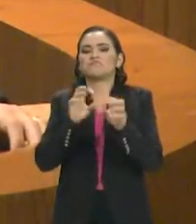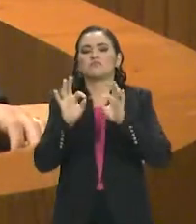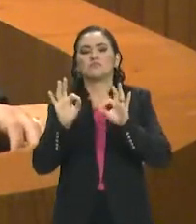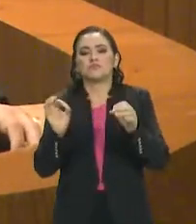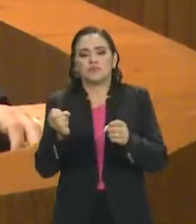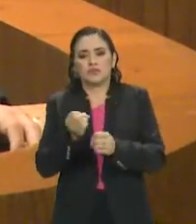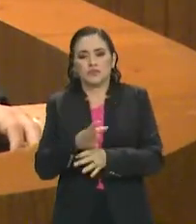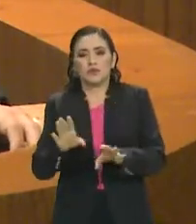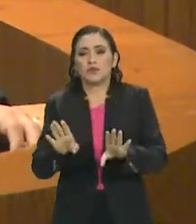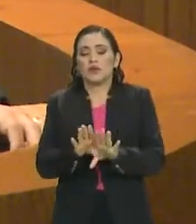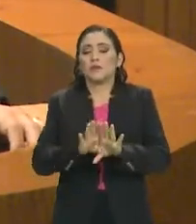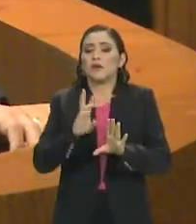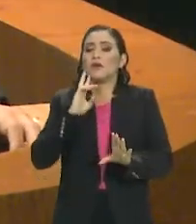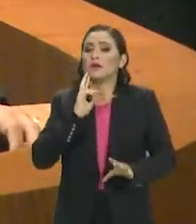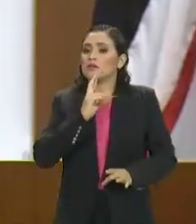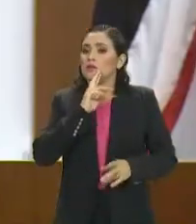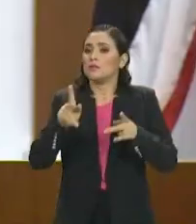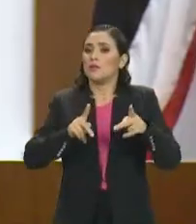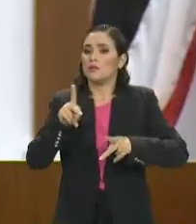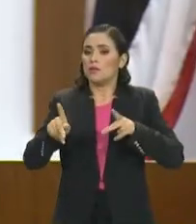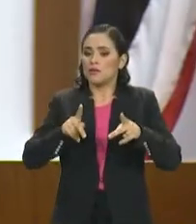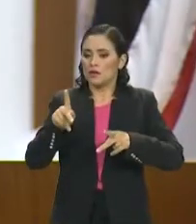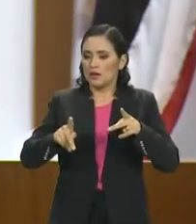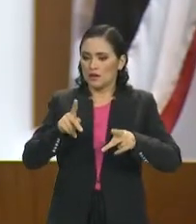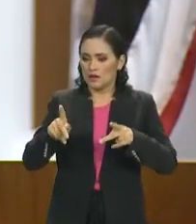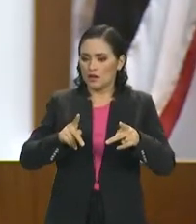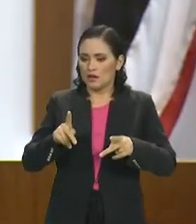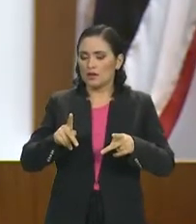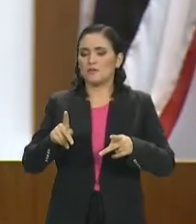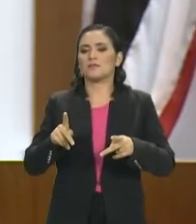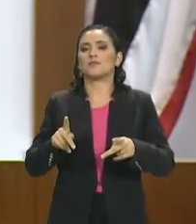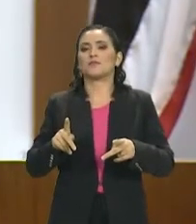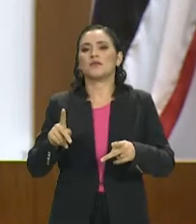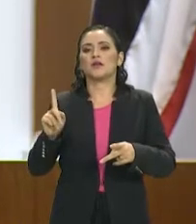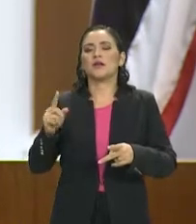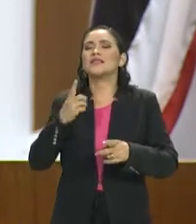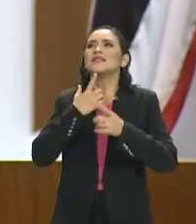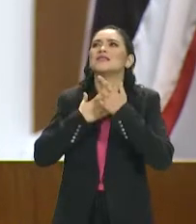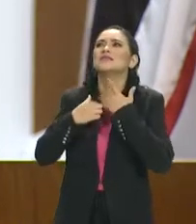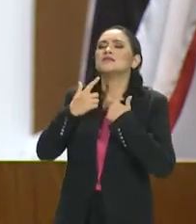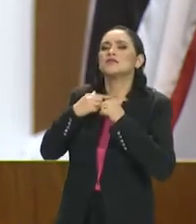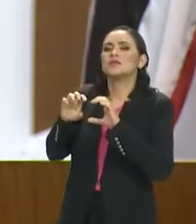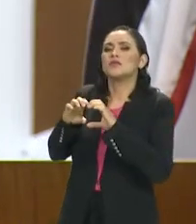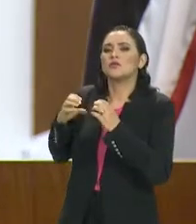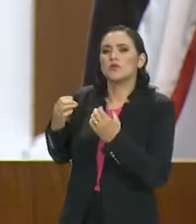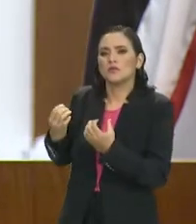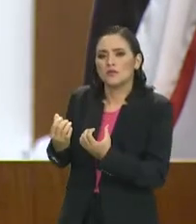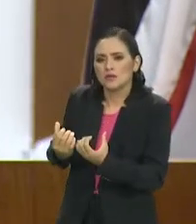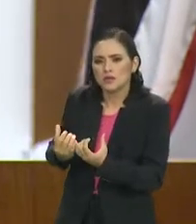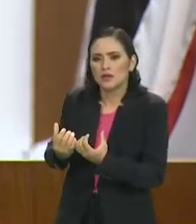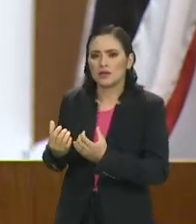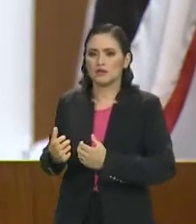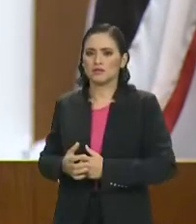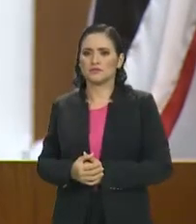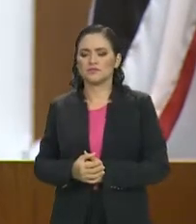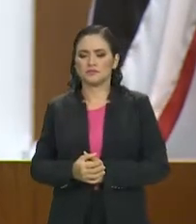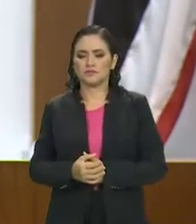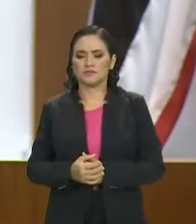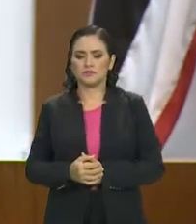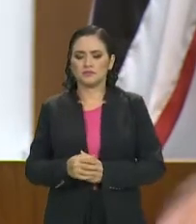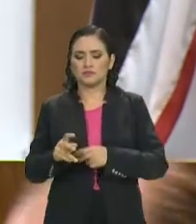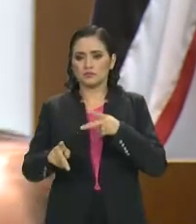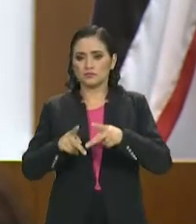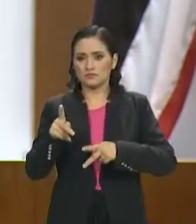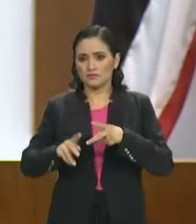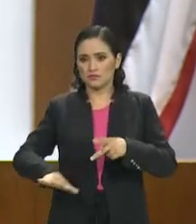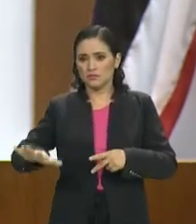um antigo anseio da comunidade, da cidade, de várias comunidades que vêm, a população vem da zona